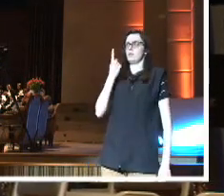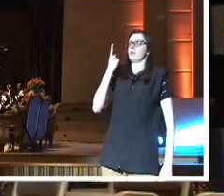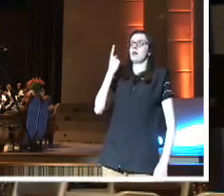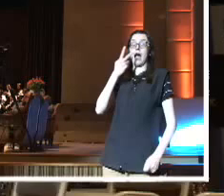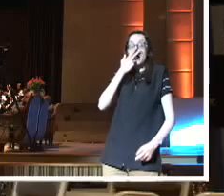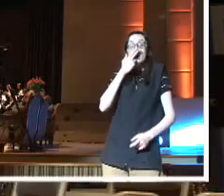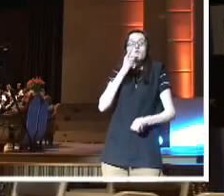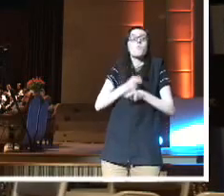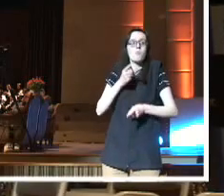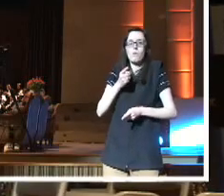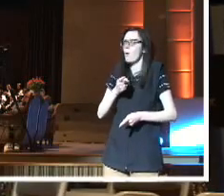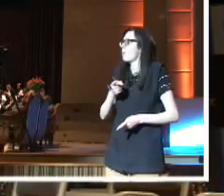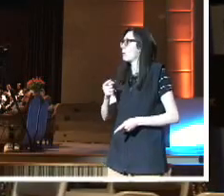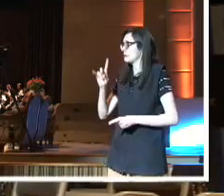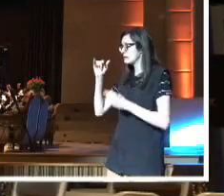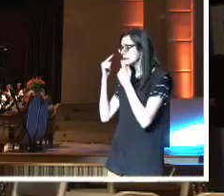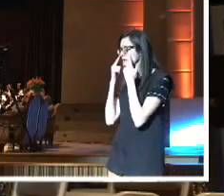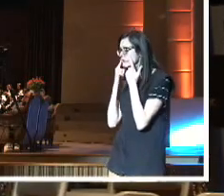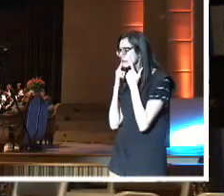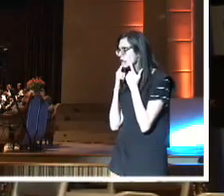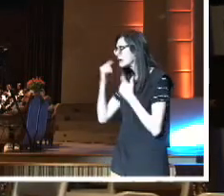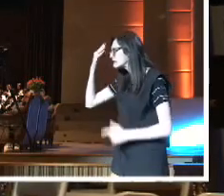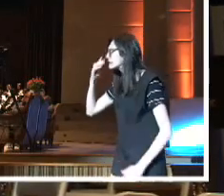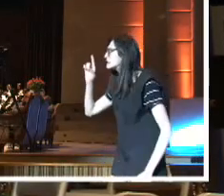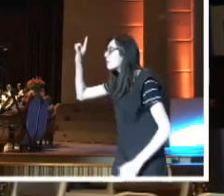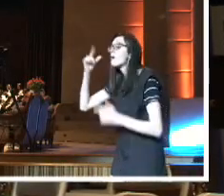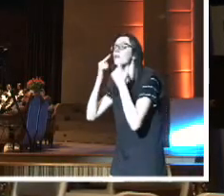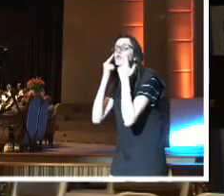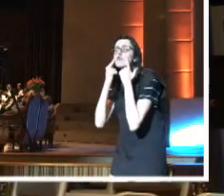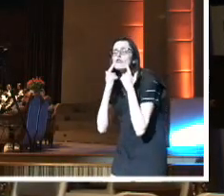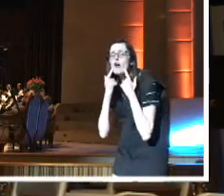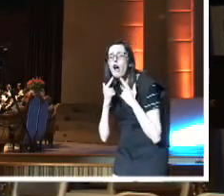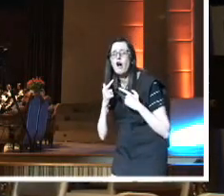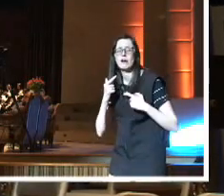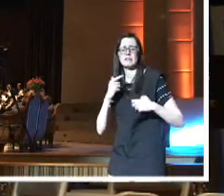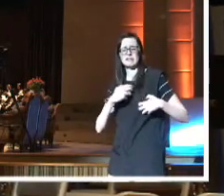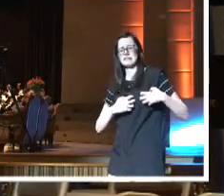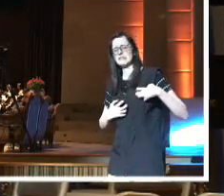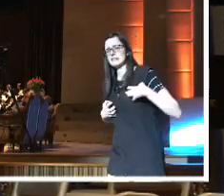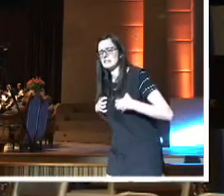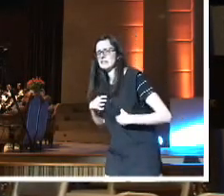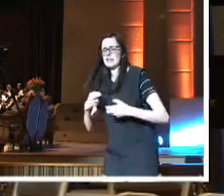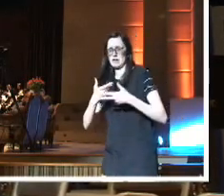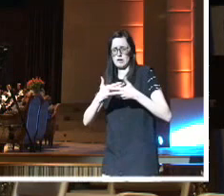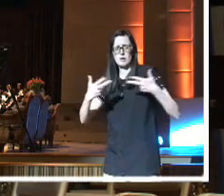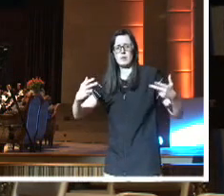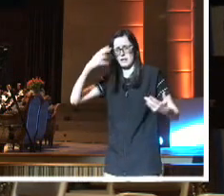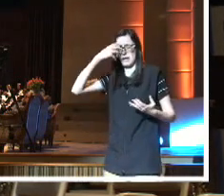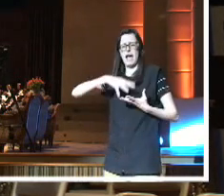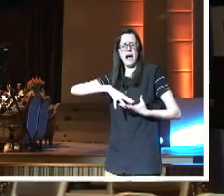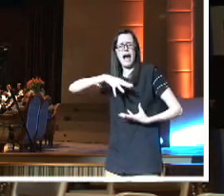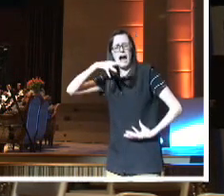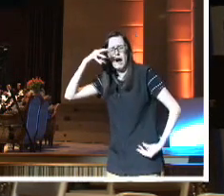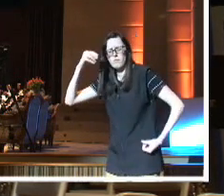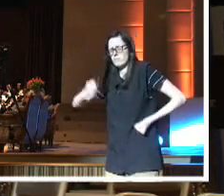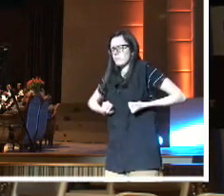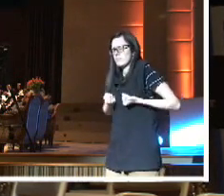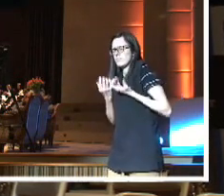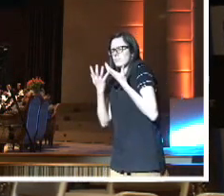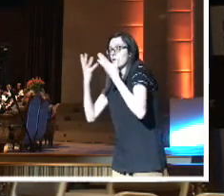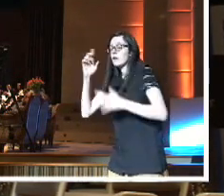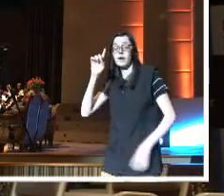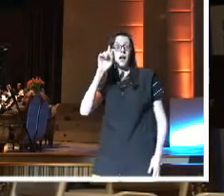na presença de Deus, as nossas lágrimas, os nossos sentimentos, a nossa alma derramada tem